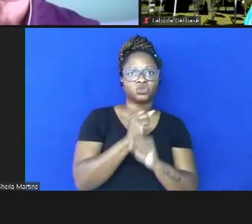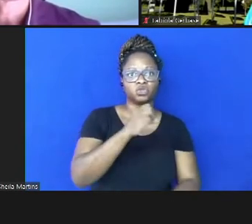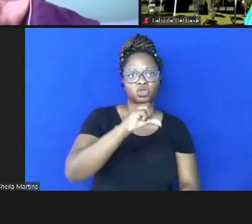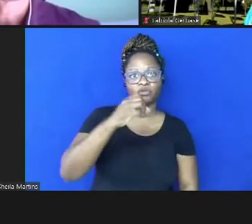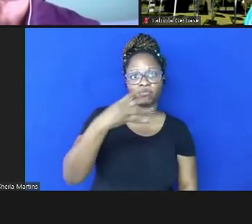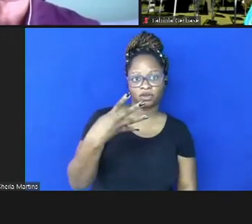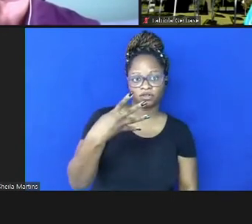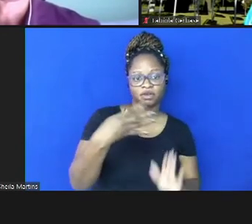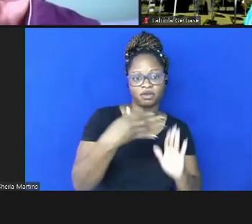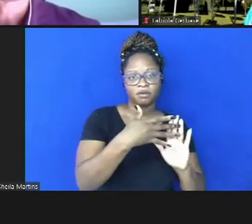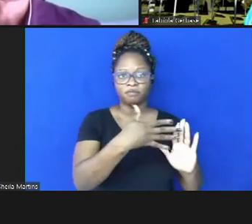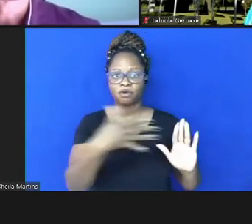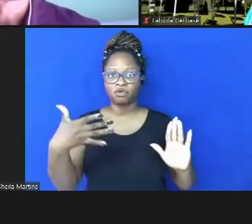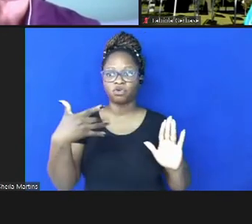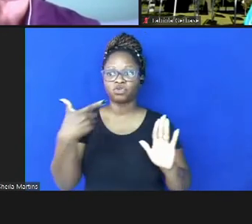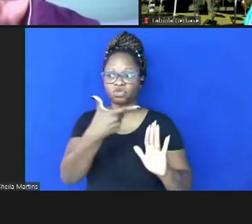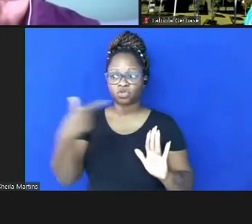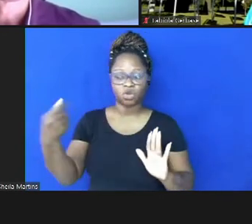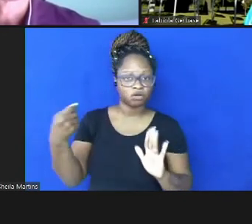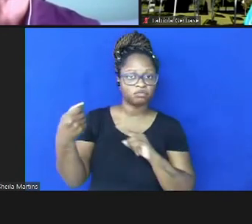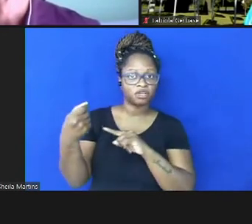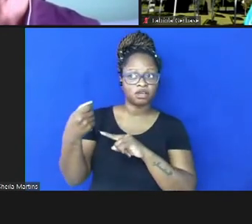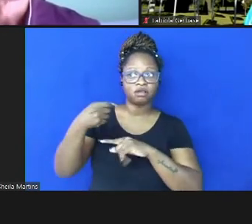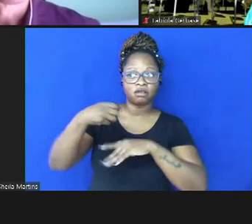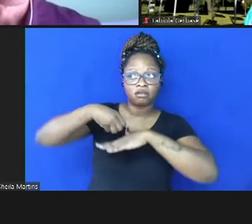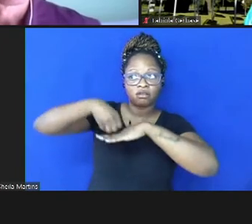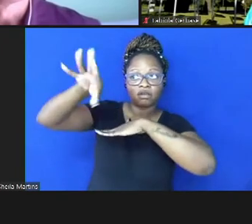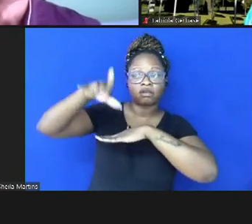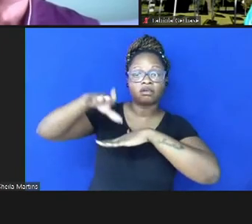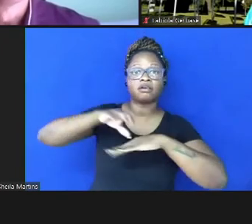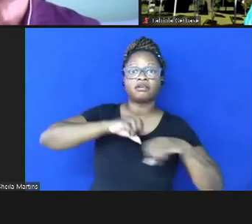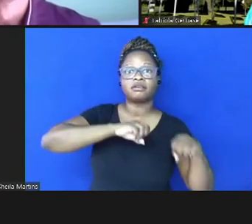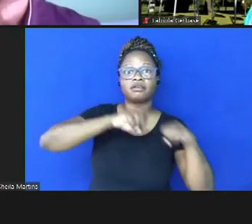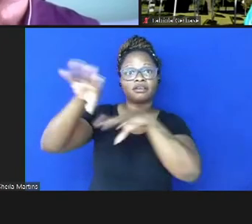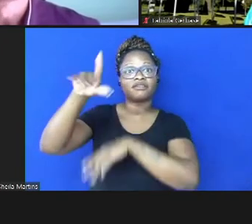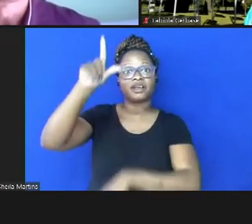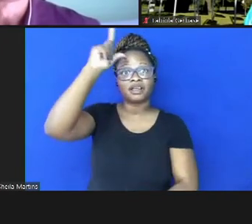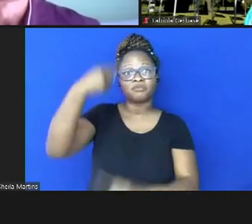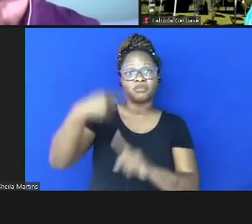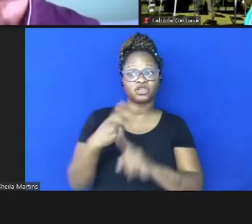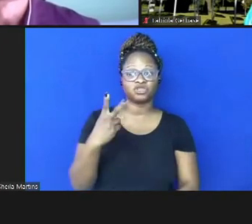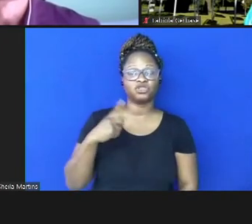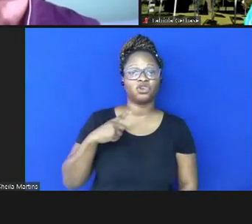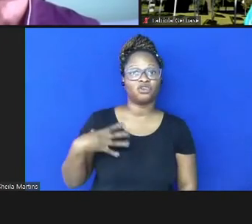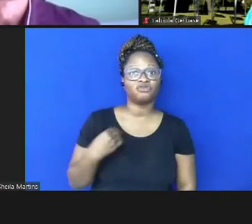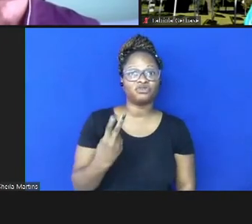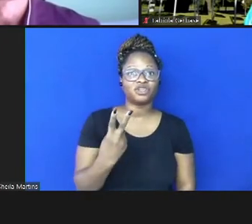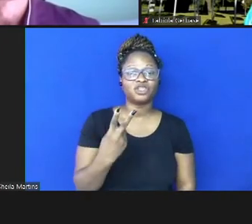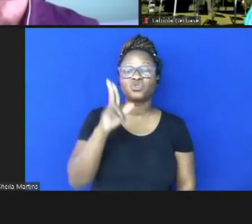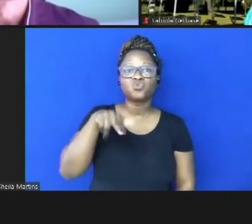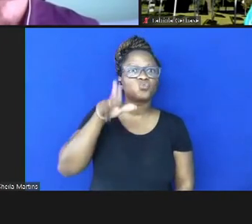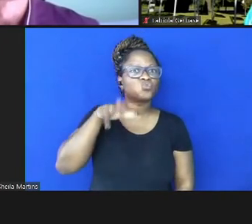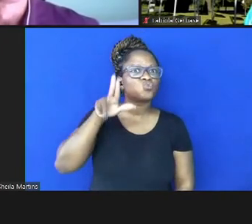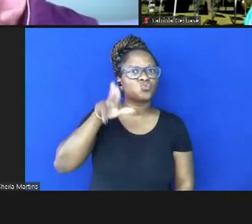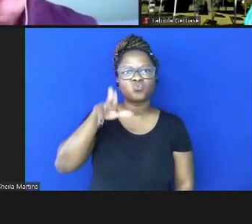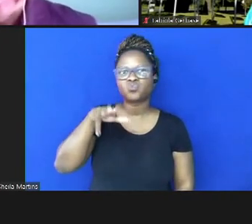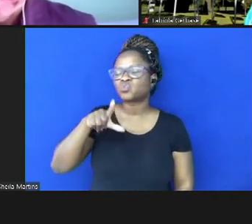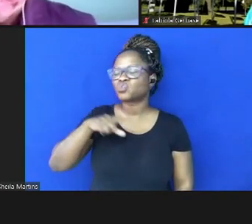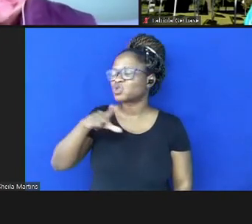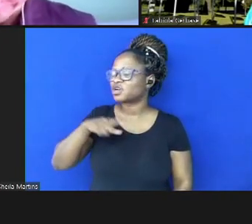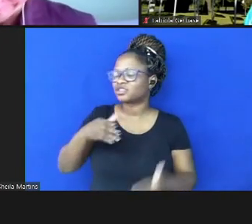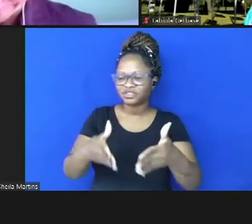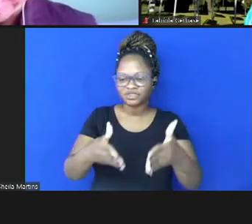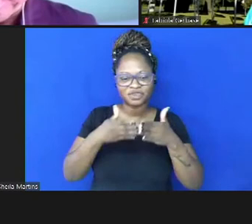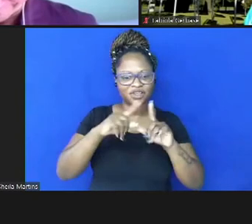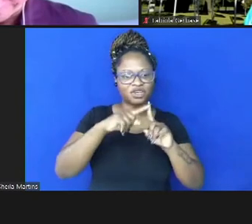terminei em 2000, fui inclusive para a Alemanha porque tive dois filhos, mas nunca tive licença maternidade. Então,